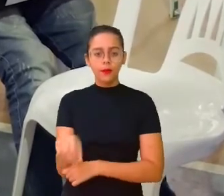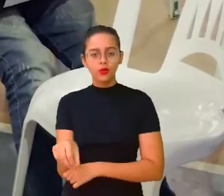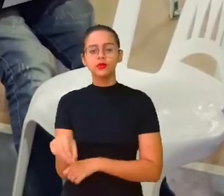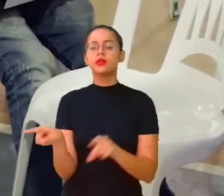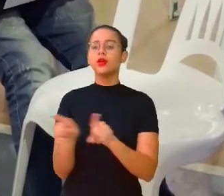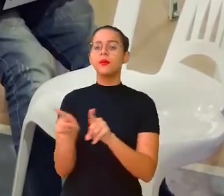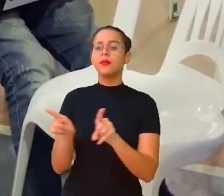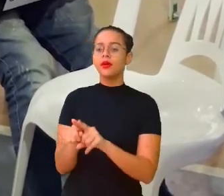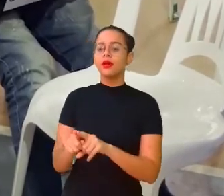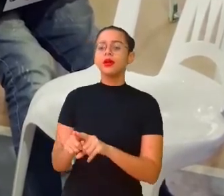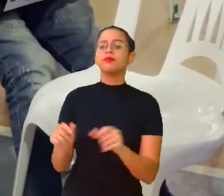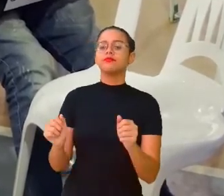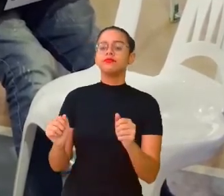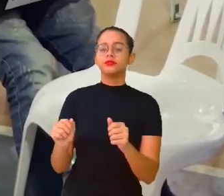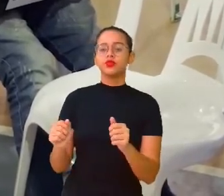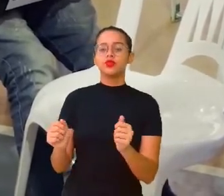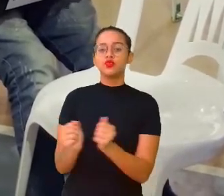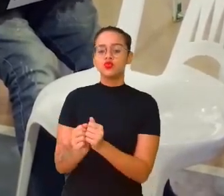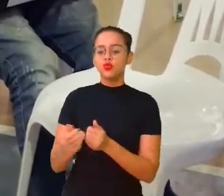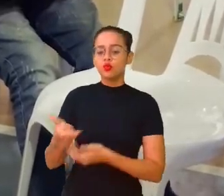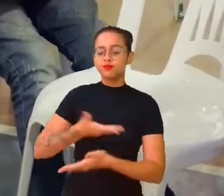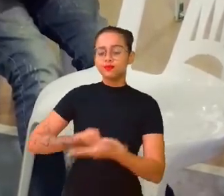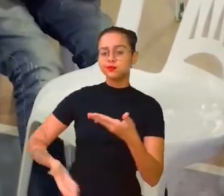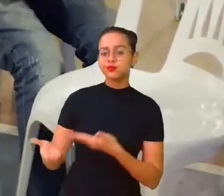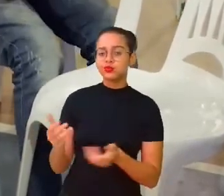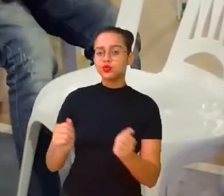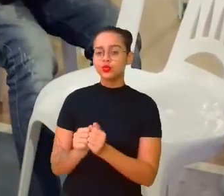eles essa possibilidade de ter